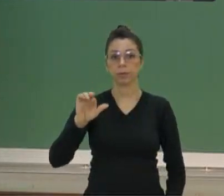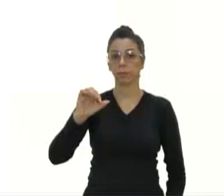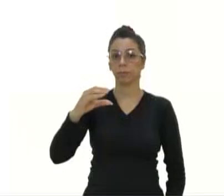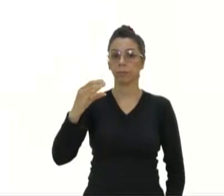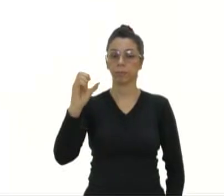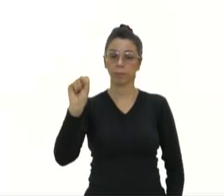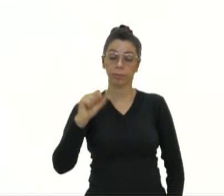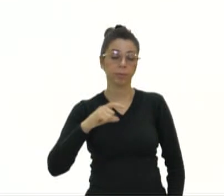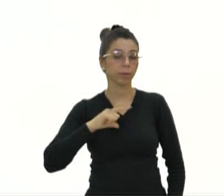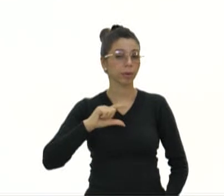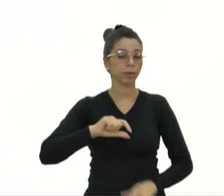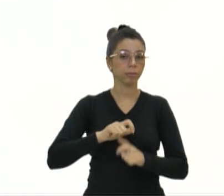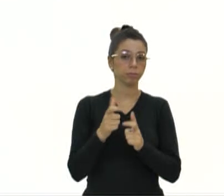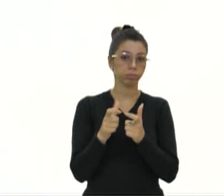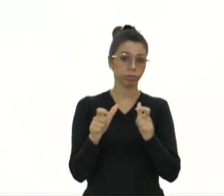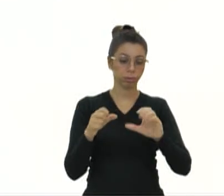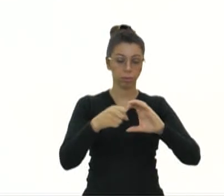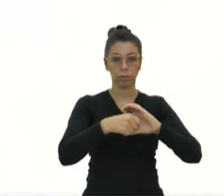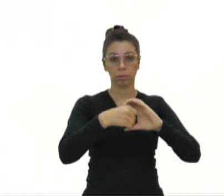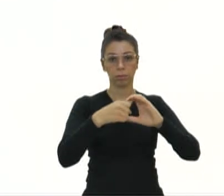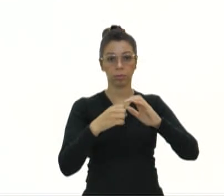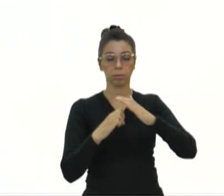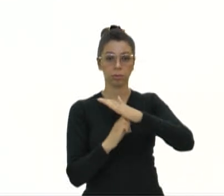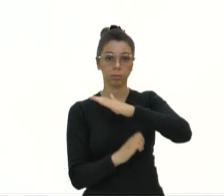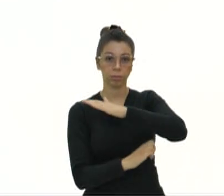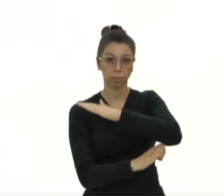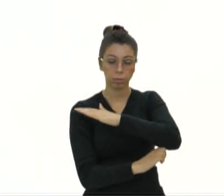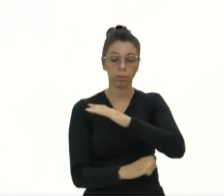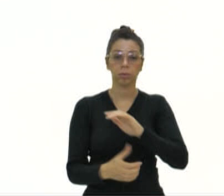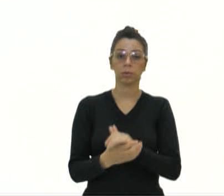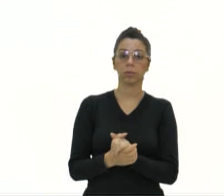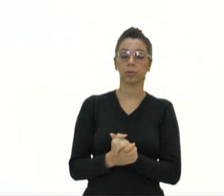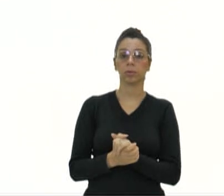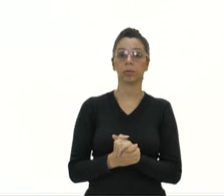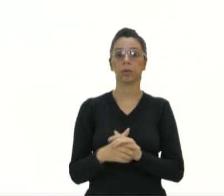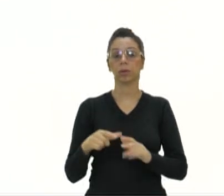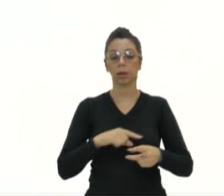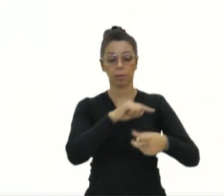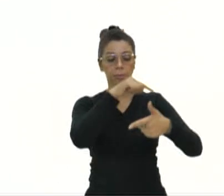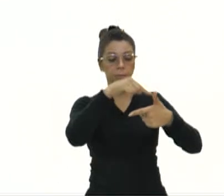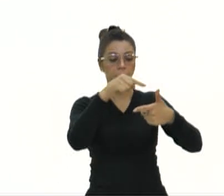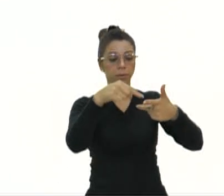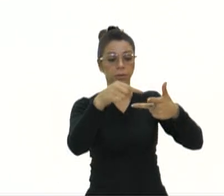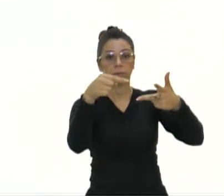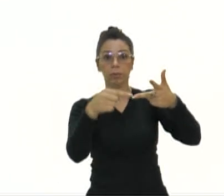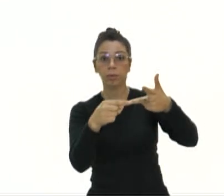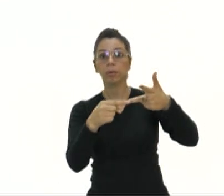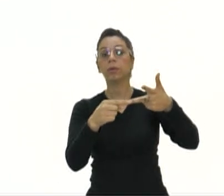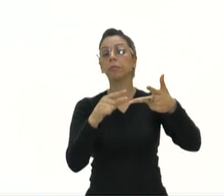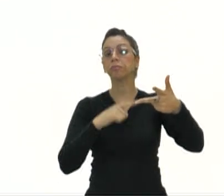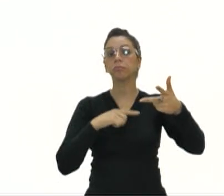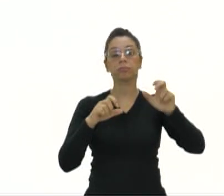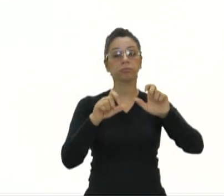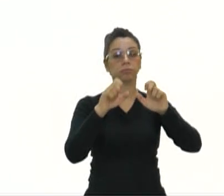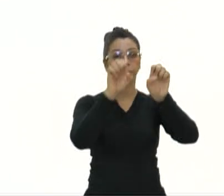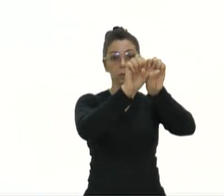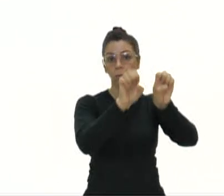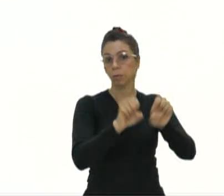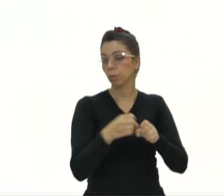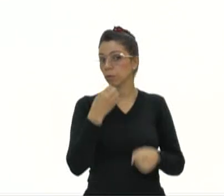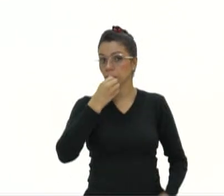uma grande estruturação tanto de setor primário quanto secundário e terciário, e foi por essa razão